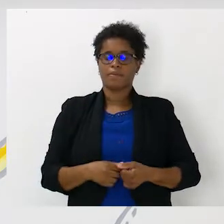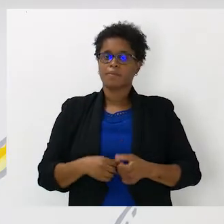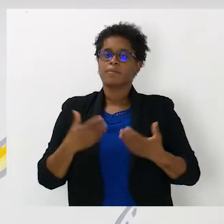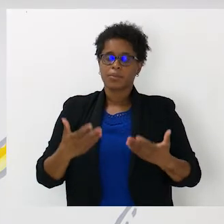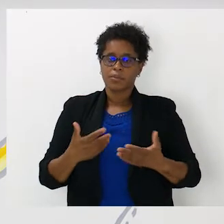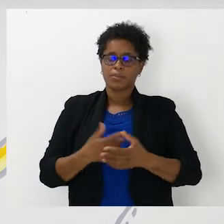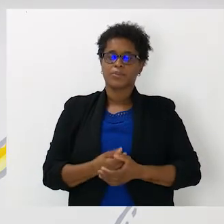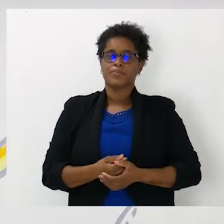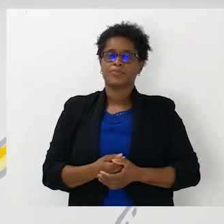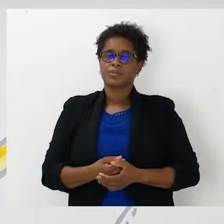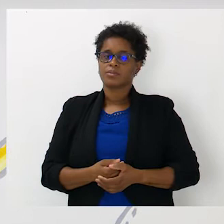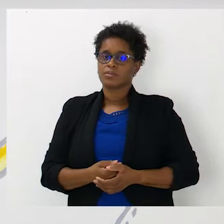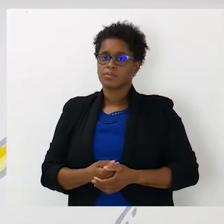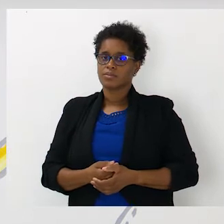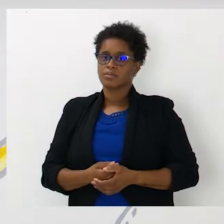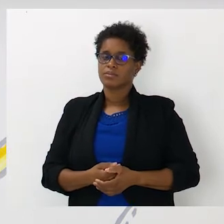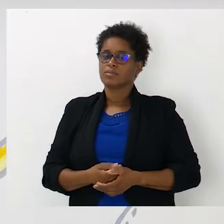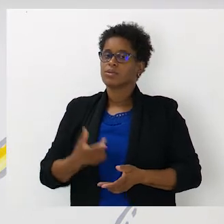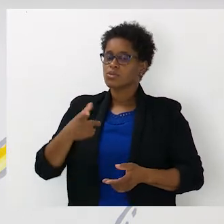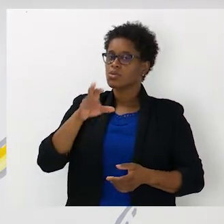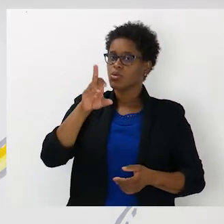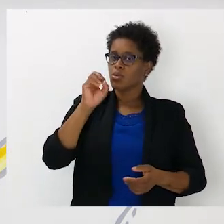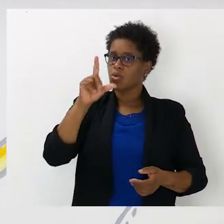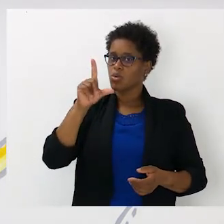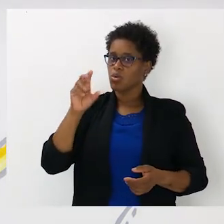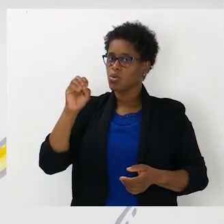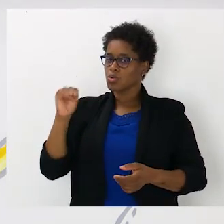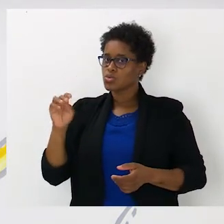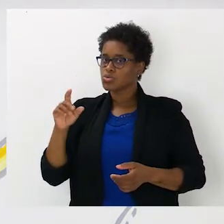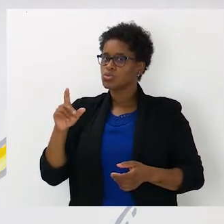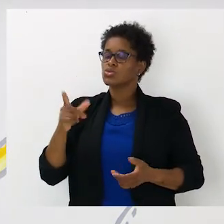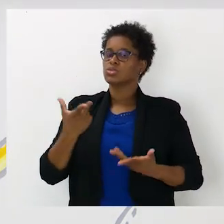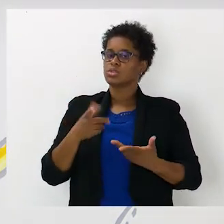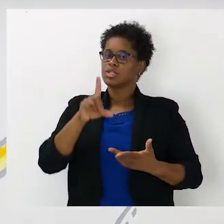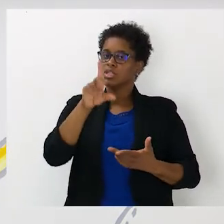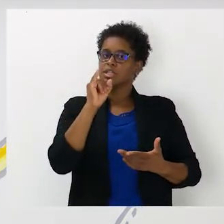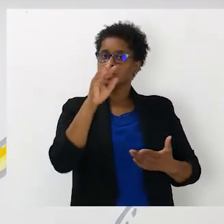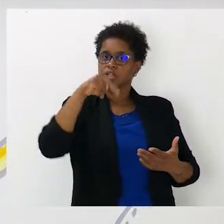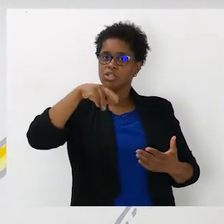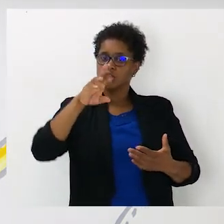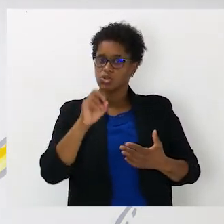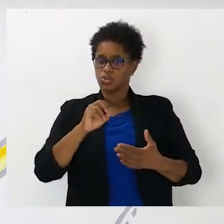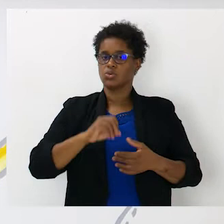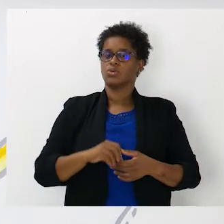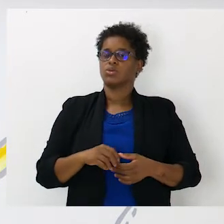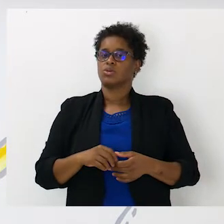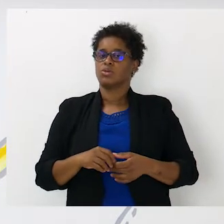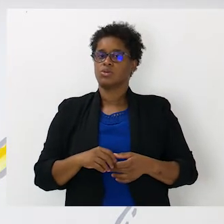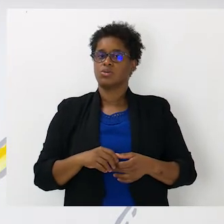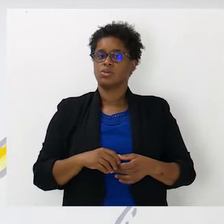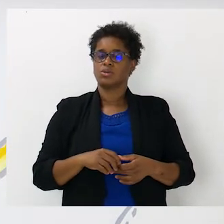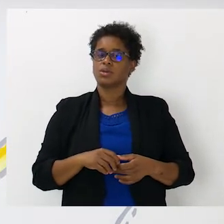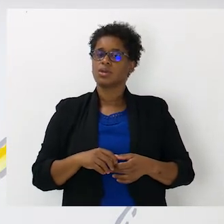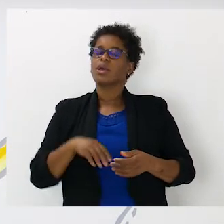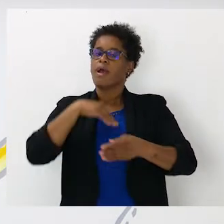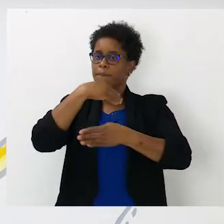Portanto, são rolos de linho, que é